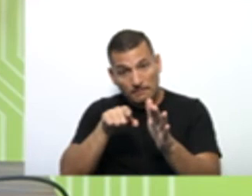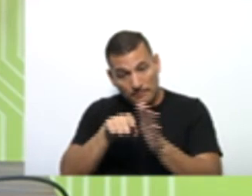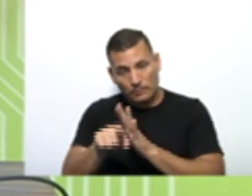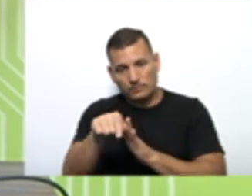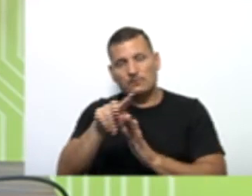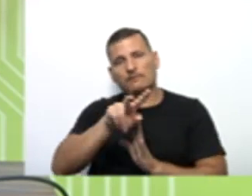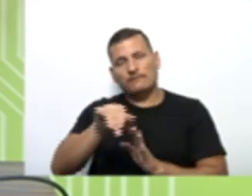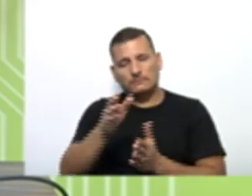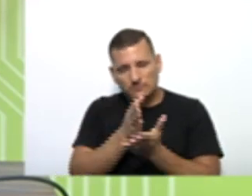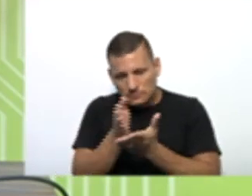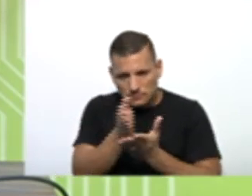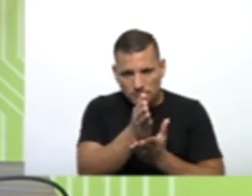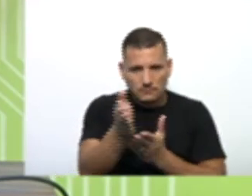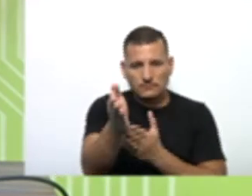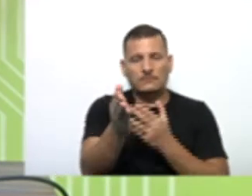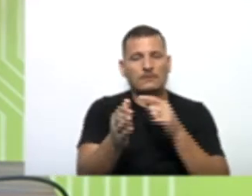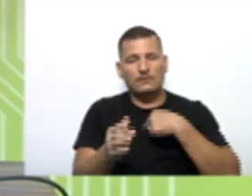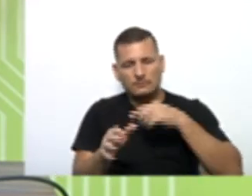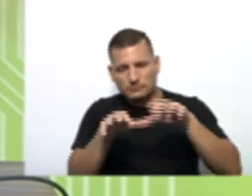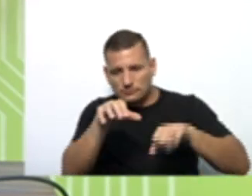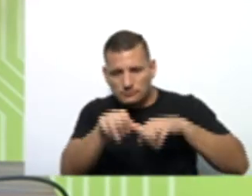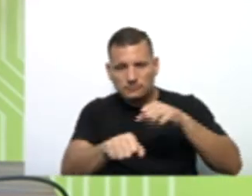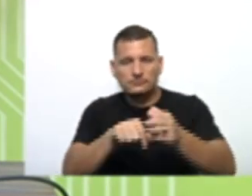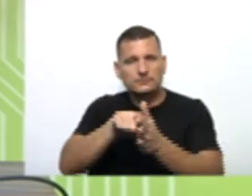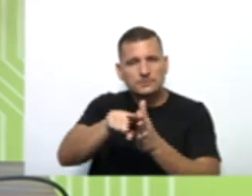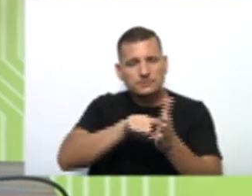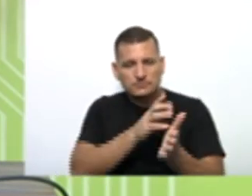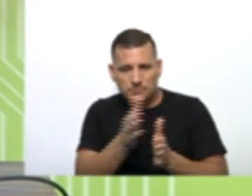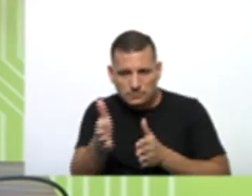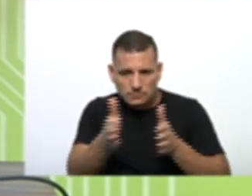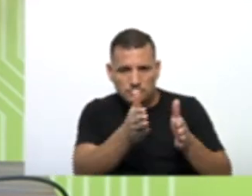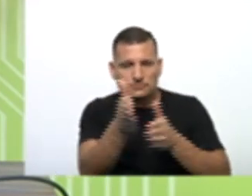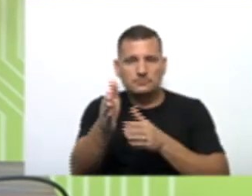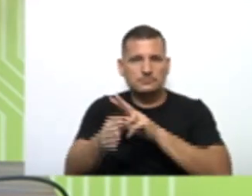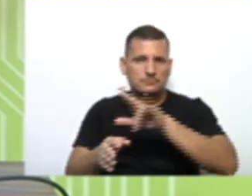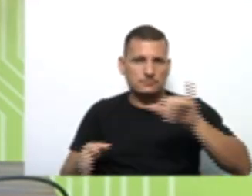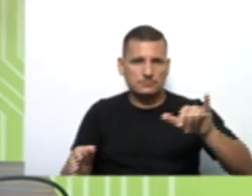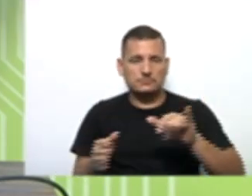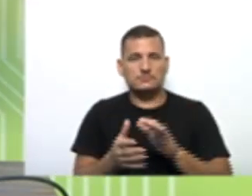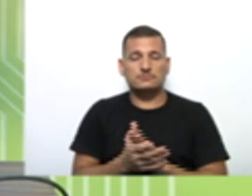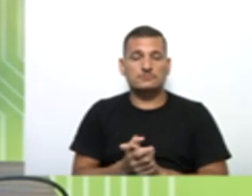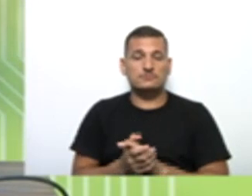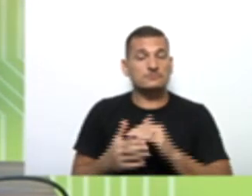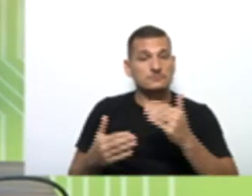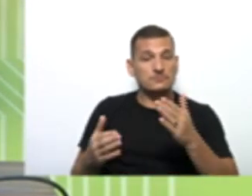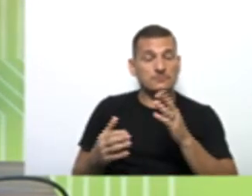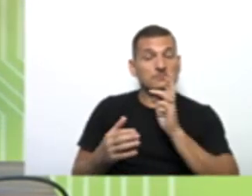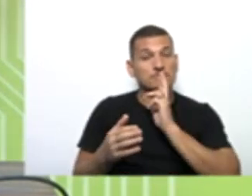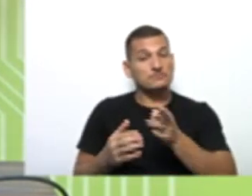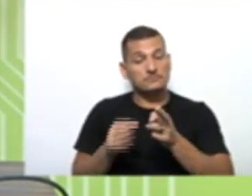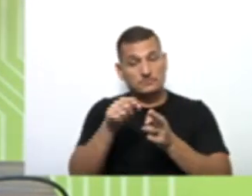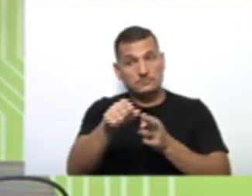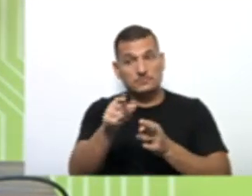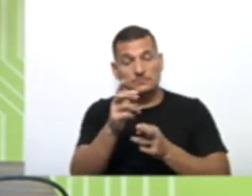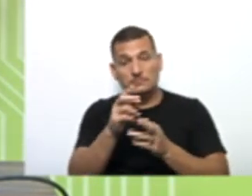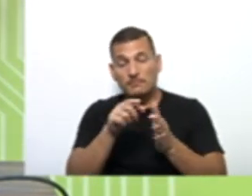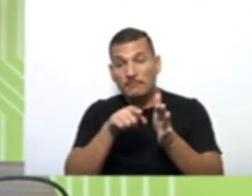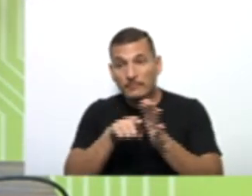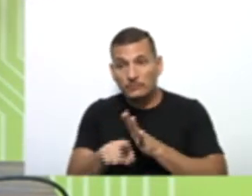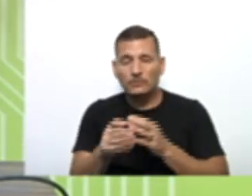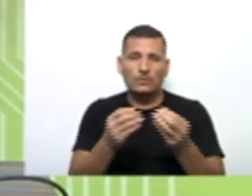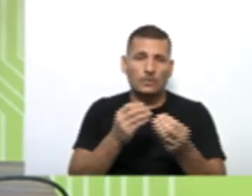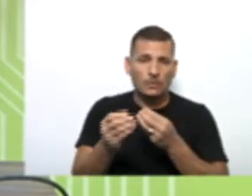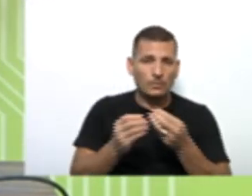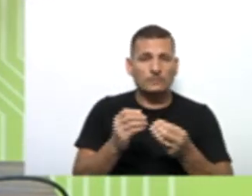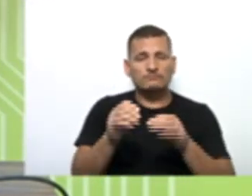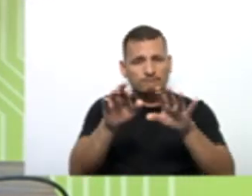meu caminho, é através dela que a minha pesquisa vai se conduzir. Então, pretendendo responder essa pergunta, como desenvolver